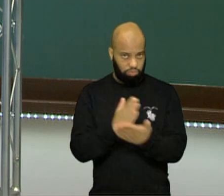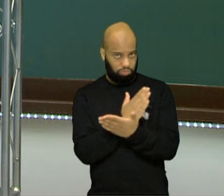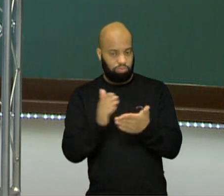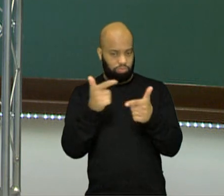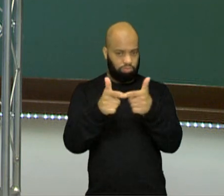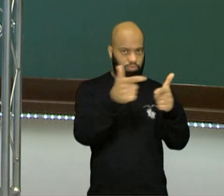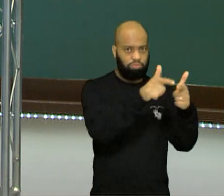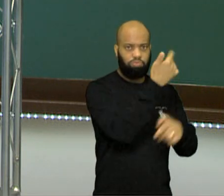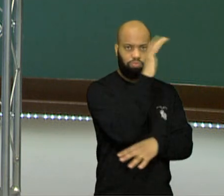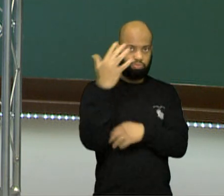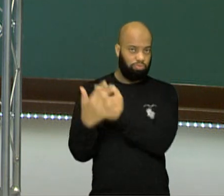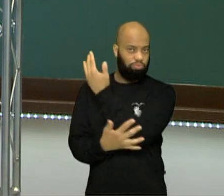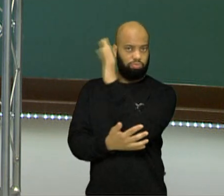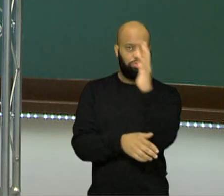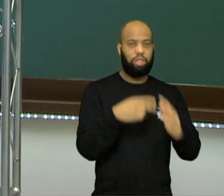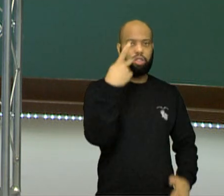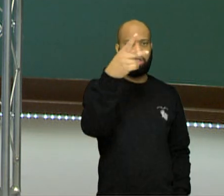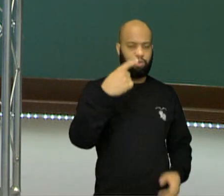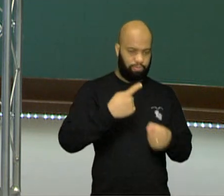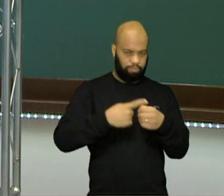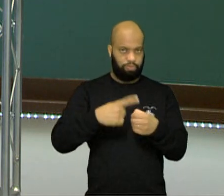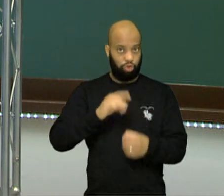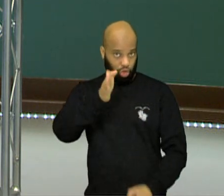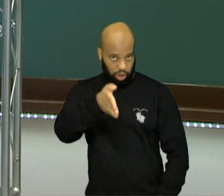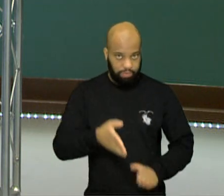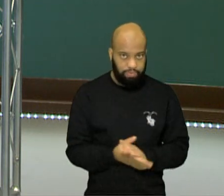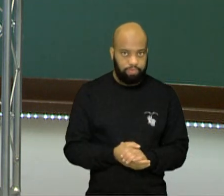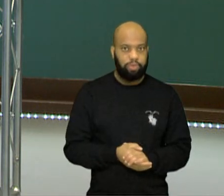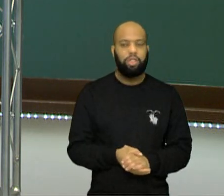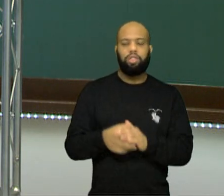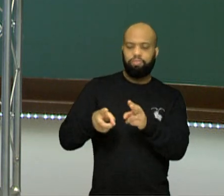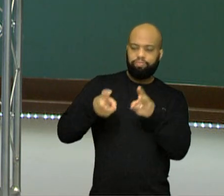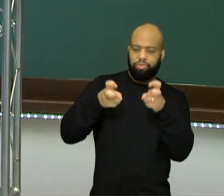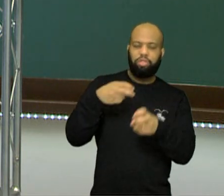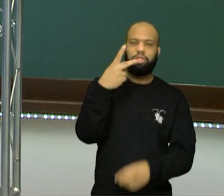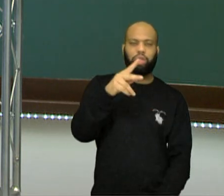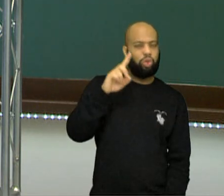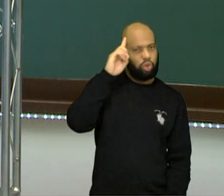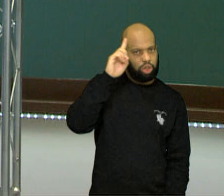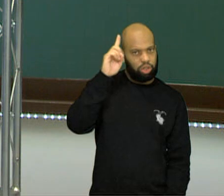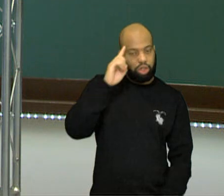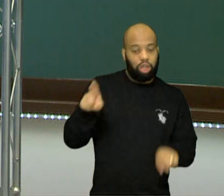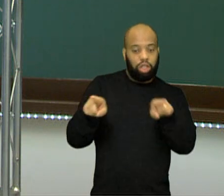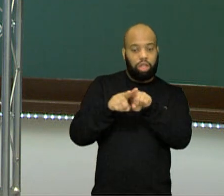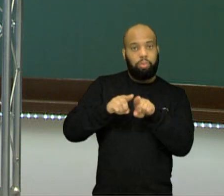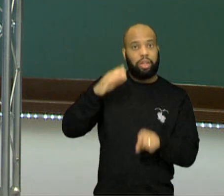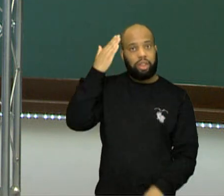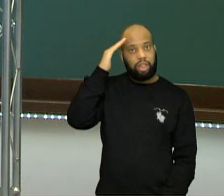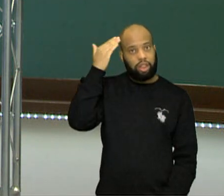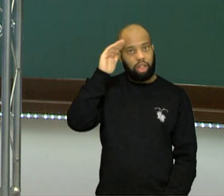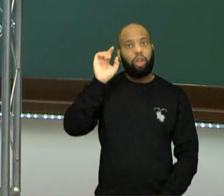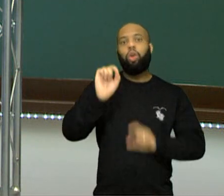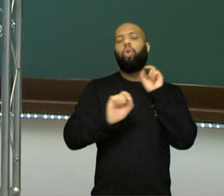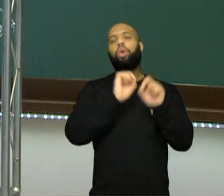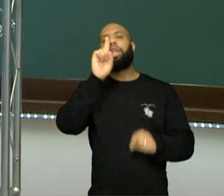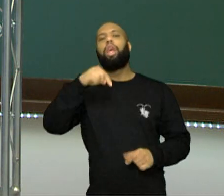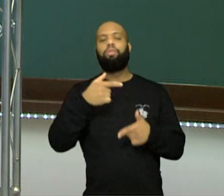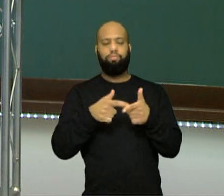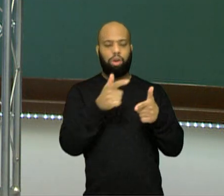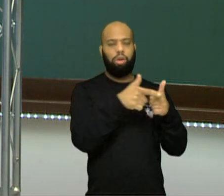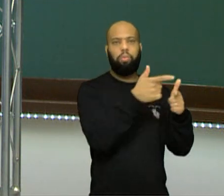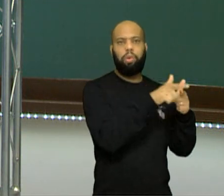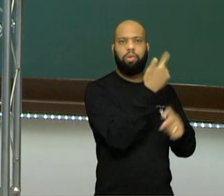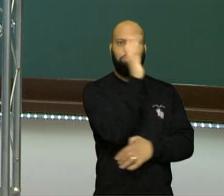problema ambiental na sua cidade? Observando o teu dia a dia e entendendo o que é o problema